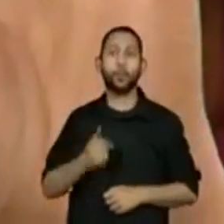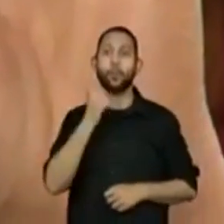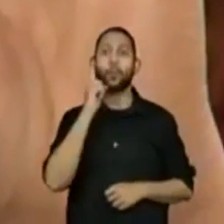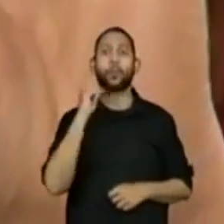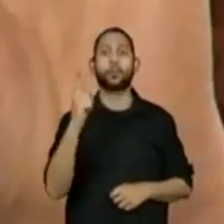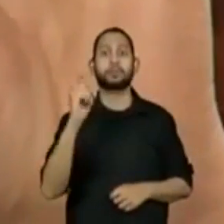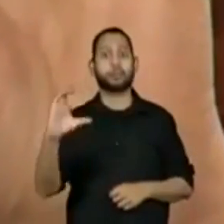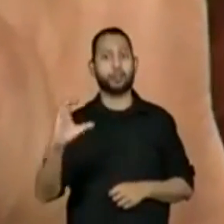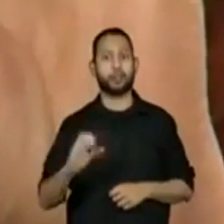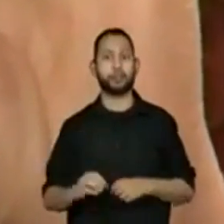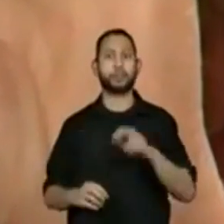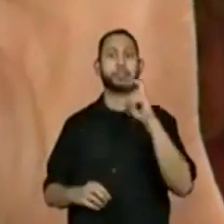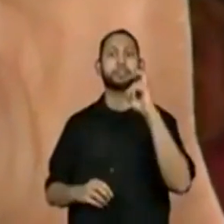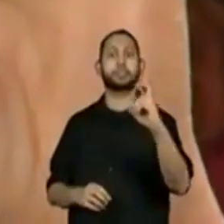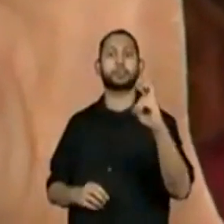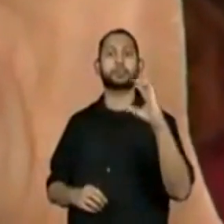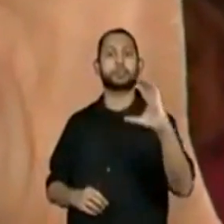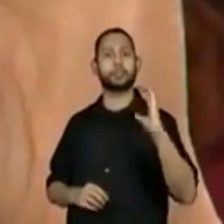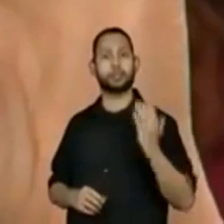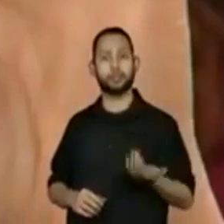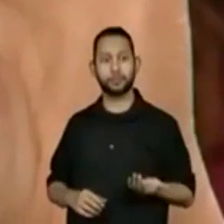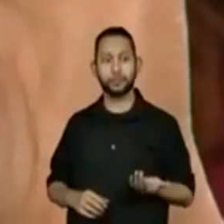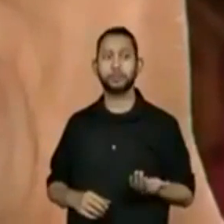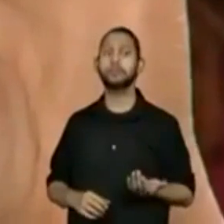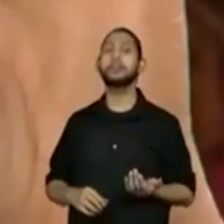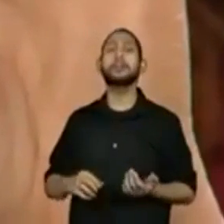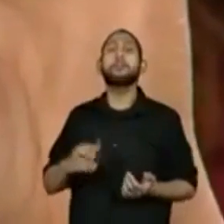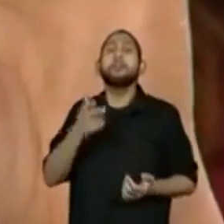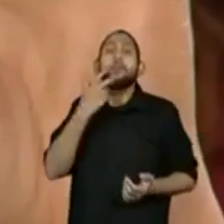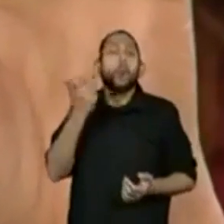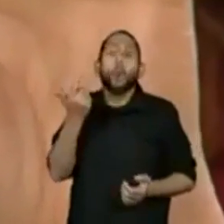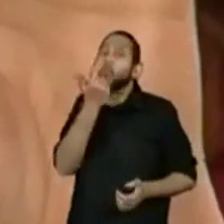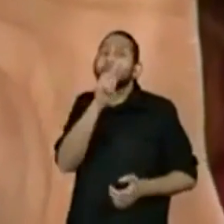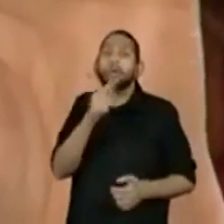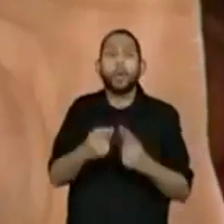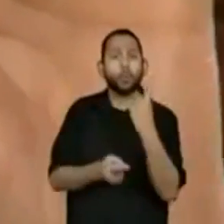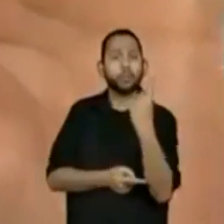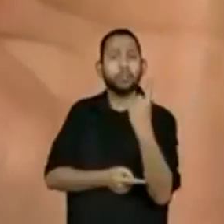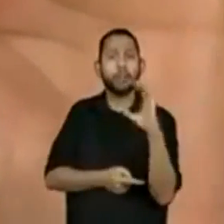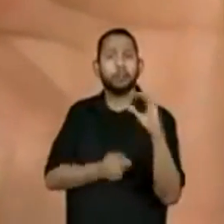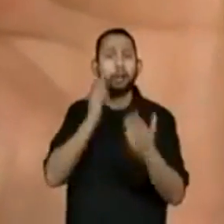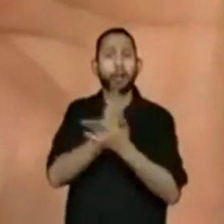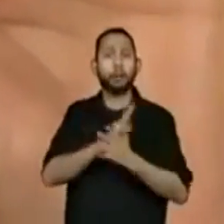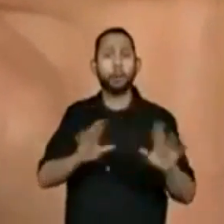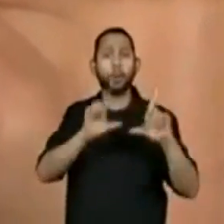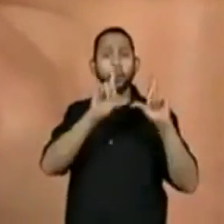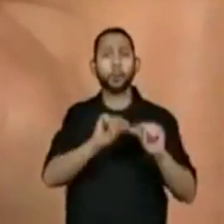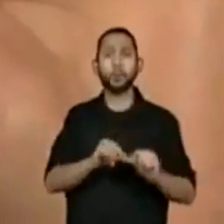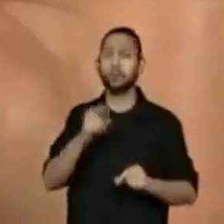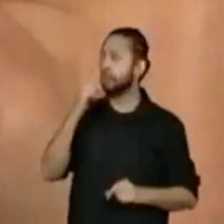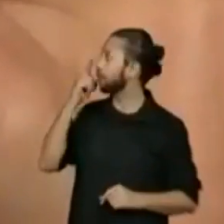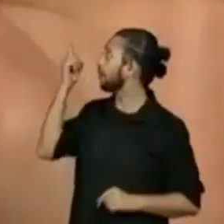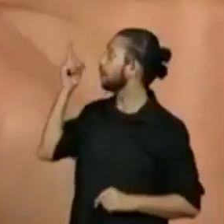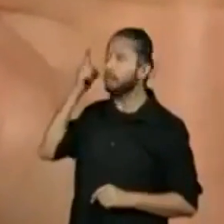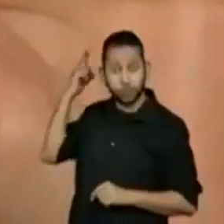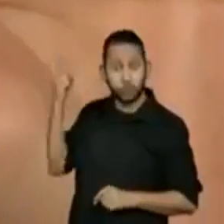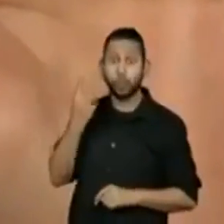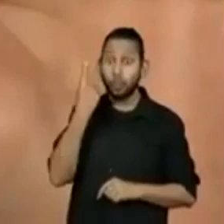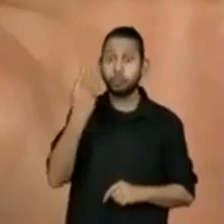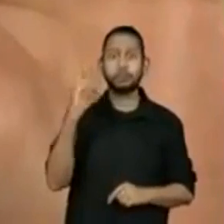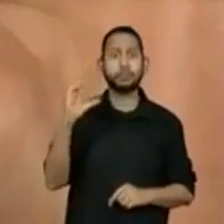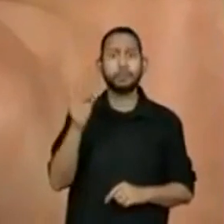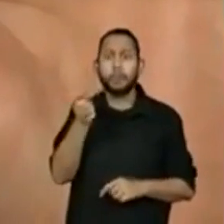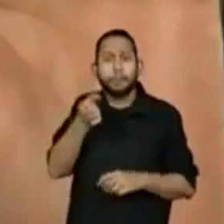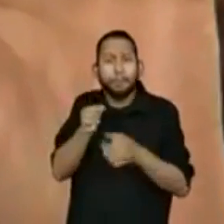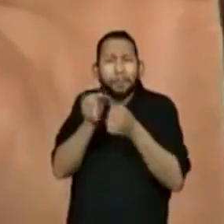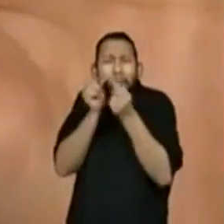Oh! Muitos alunos estavam dizendo ontem que a gente não tem mais moedinhas de 1 centavo. Olha aqui, galerinha. Moeda de 1 centavo, bem